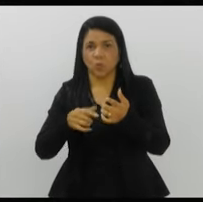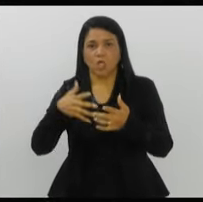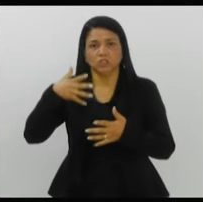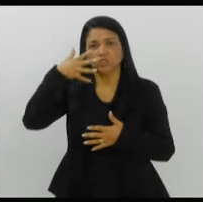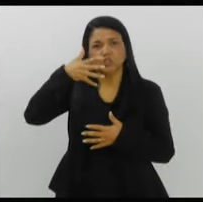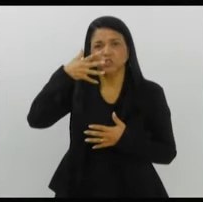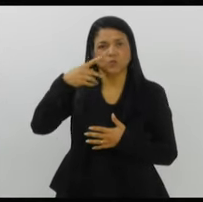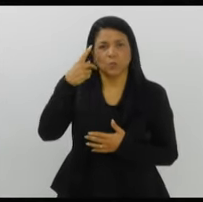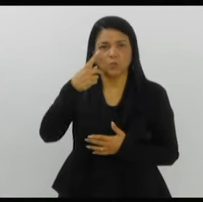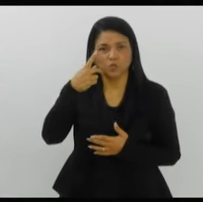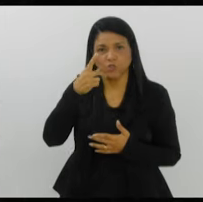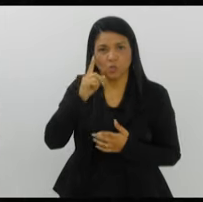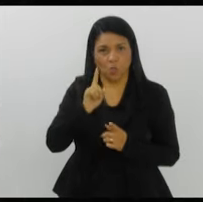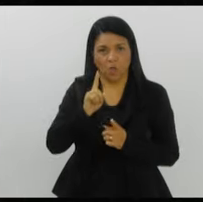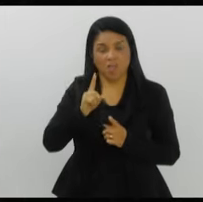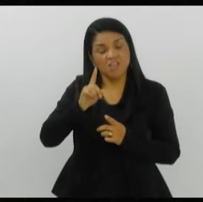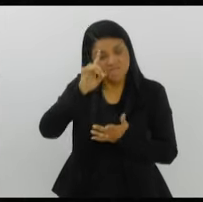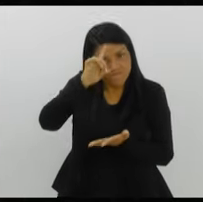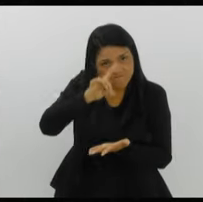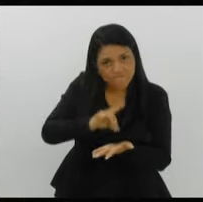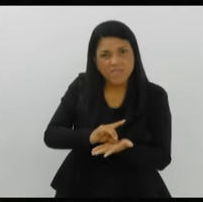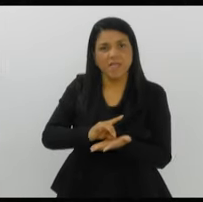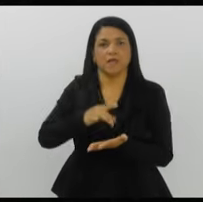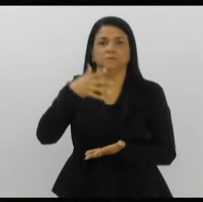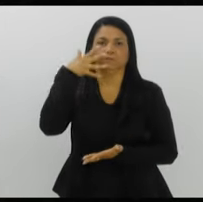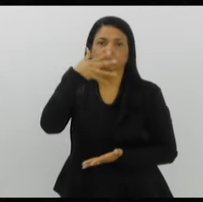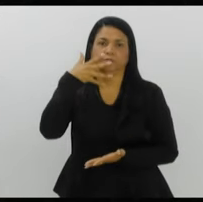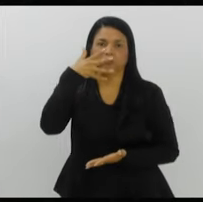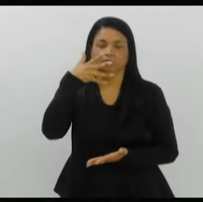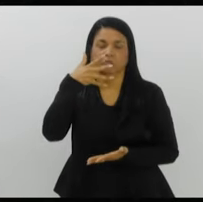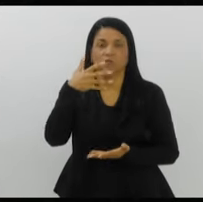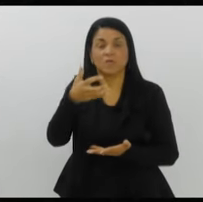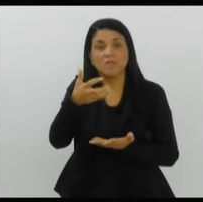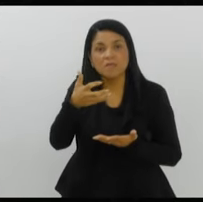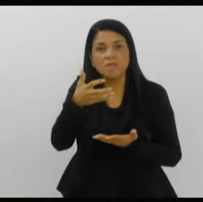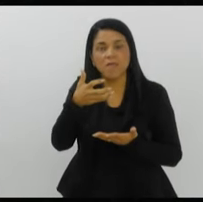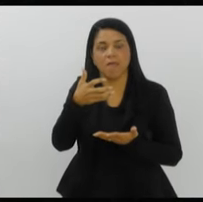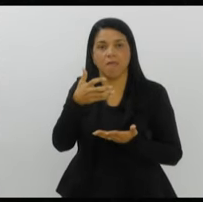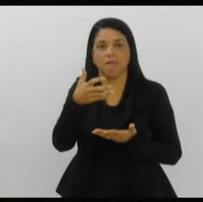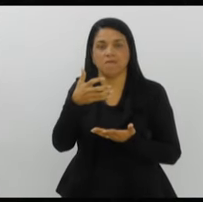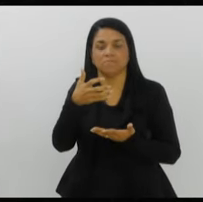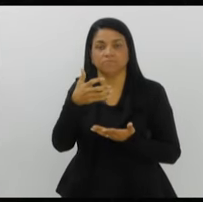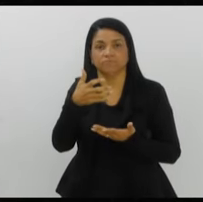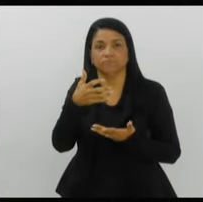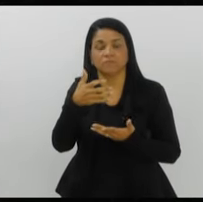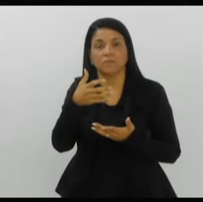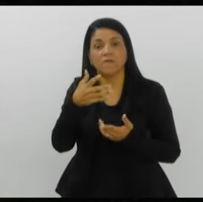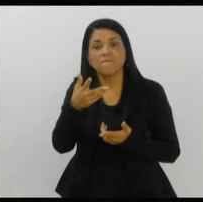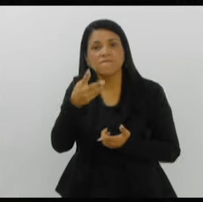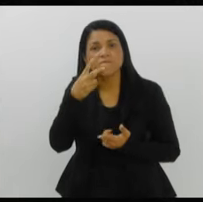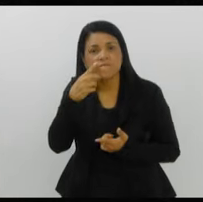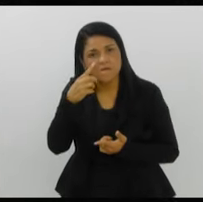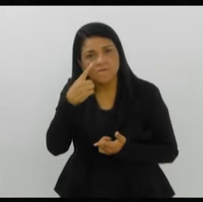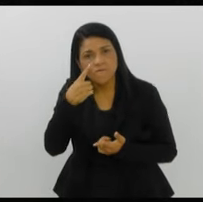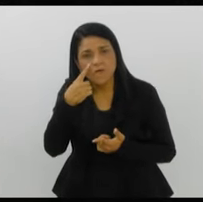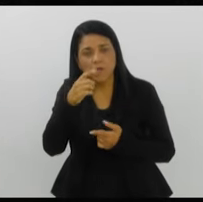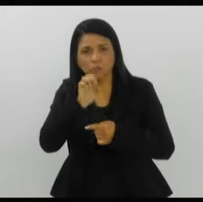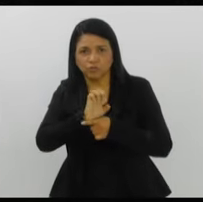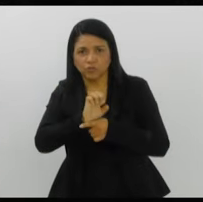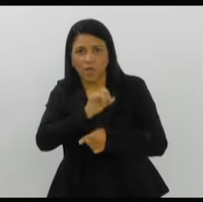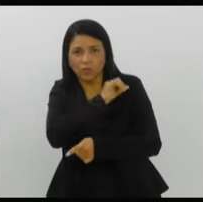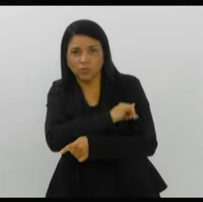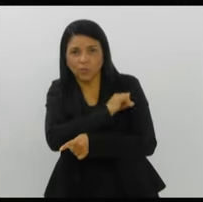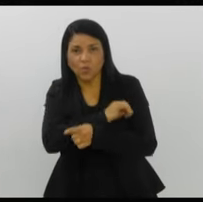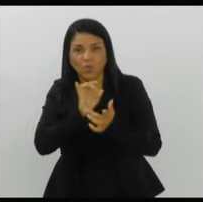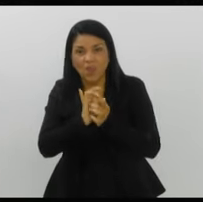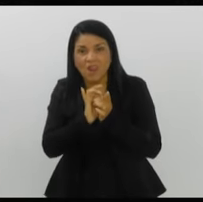é um discurso verdadeiro. É um discurso de quem quer ver o nosso Estado livre